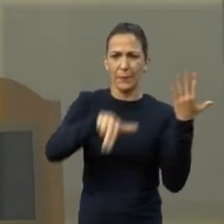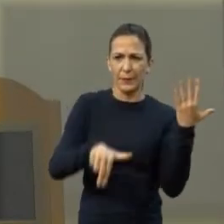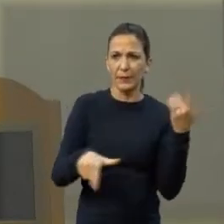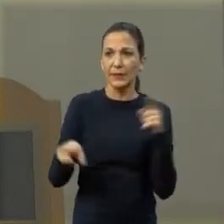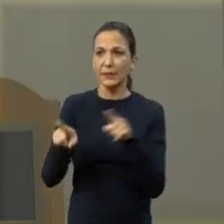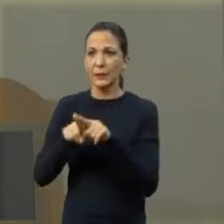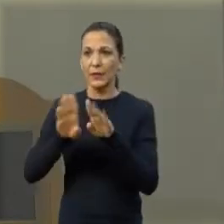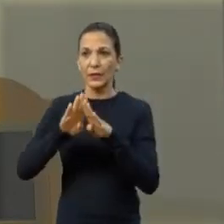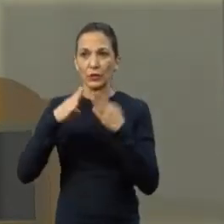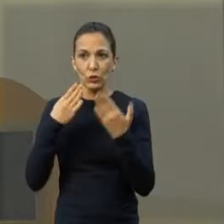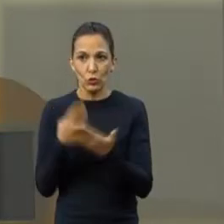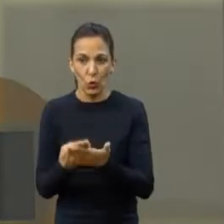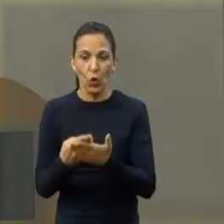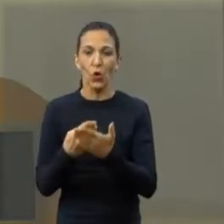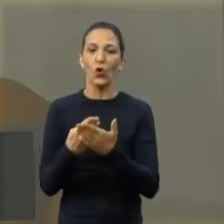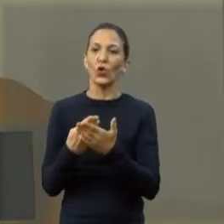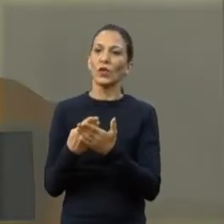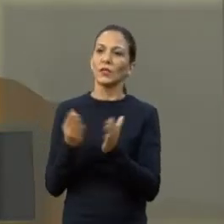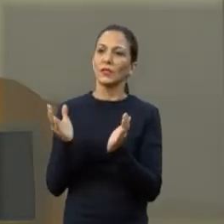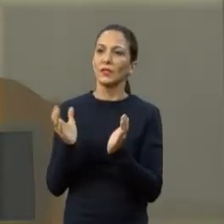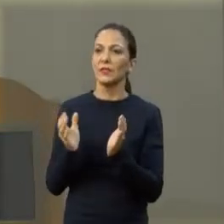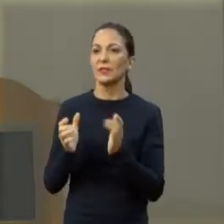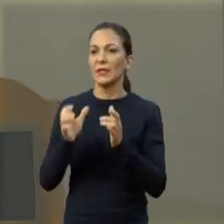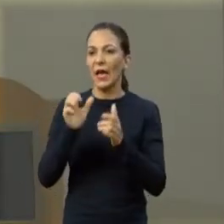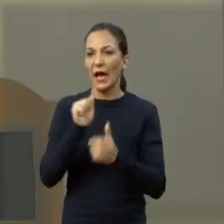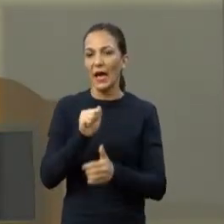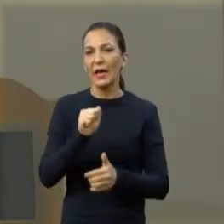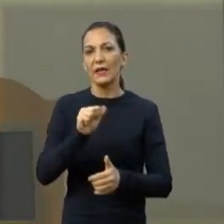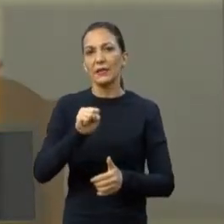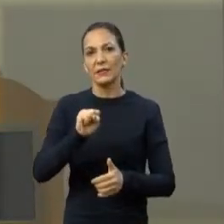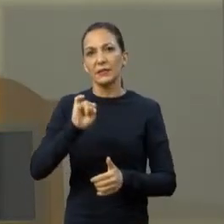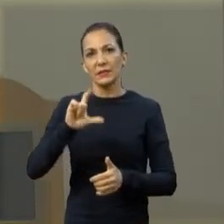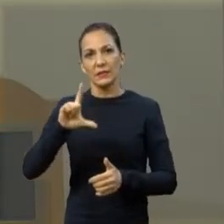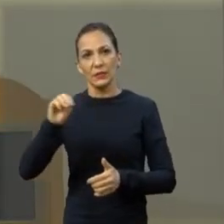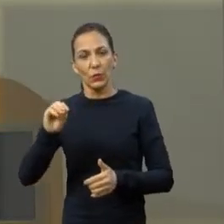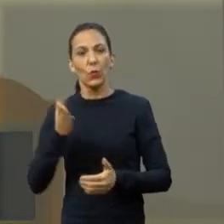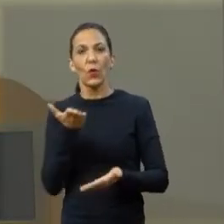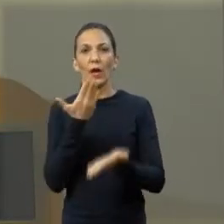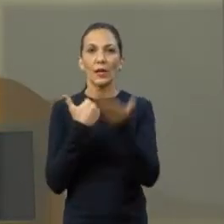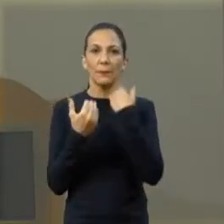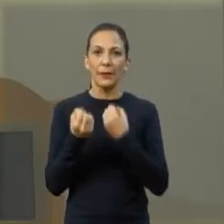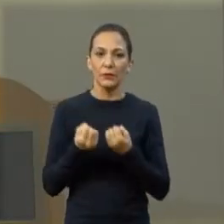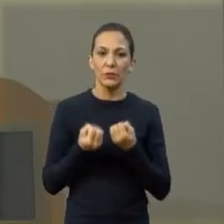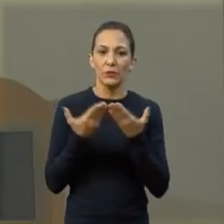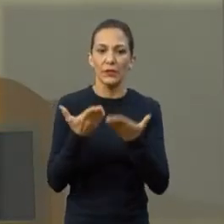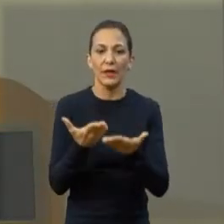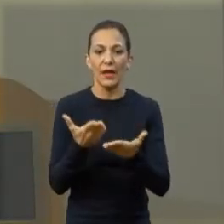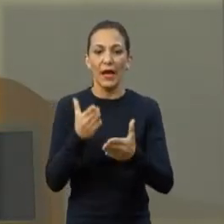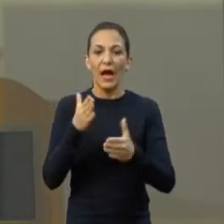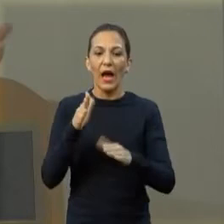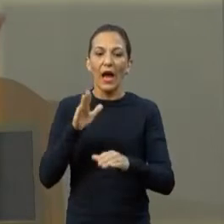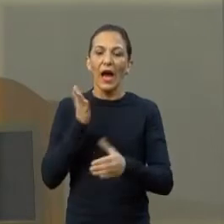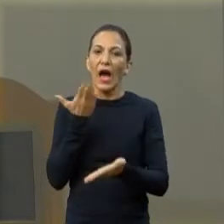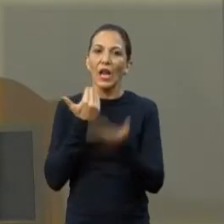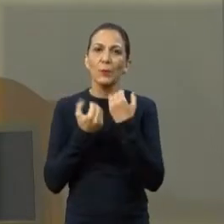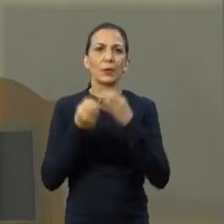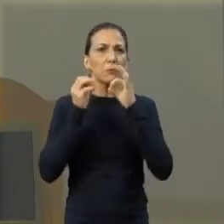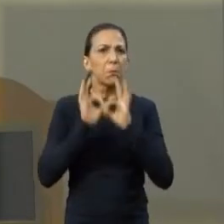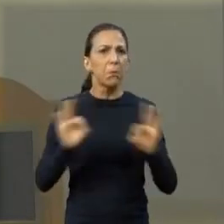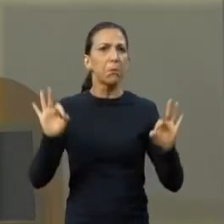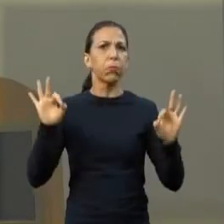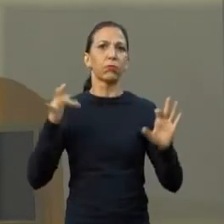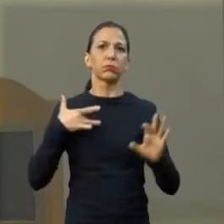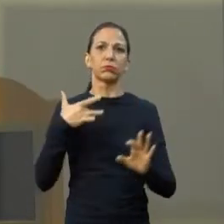outro lado as escolas asilos e outras instituições que tinham acesso a esses alimentos sem agrotóxicos Então vamos lá